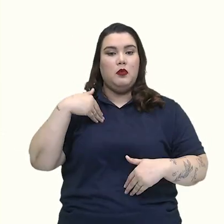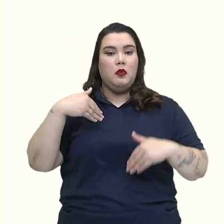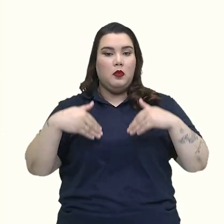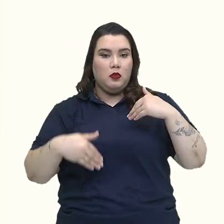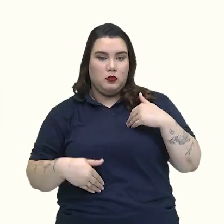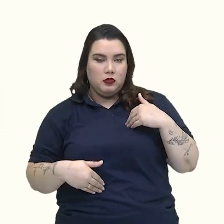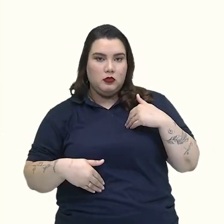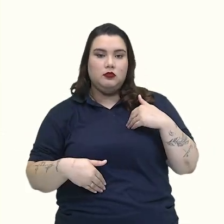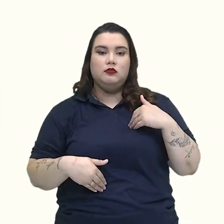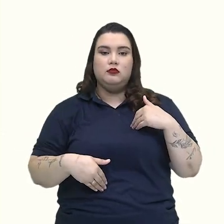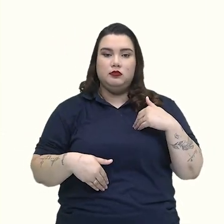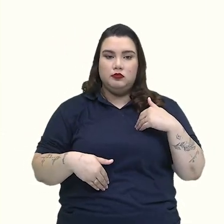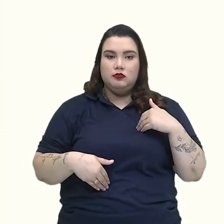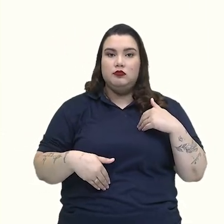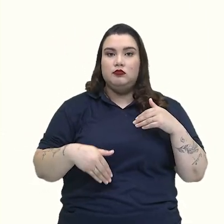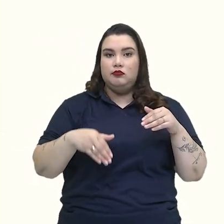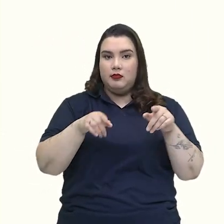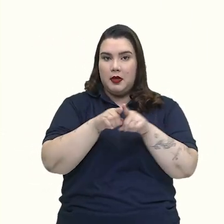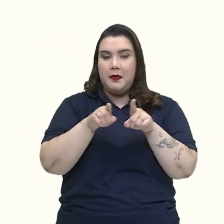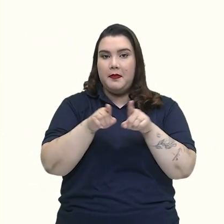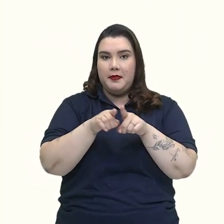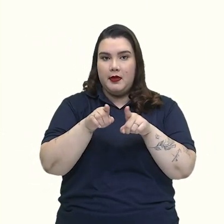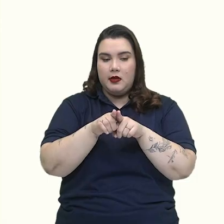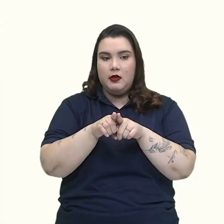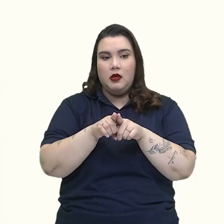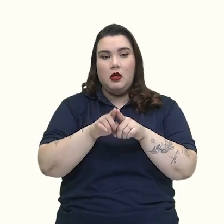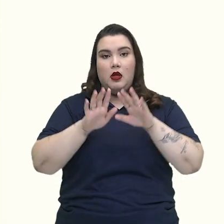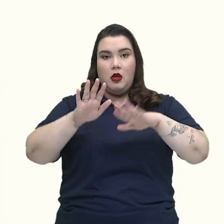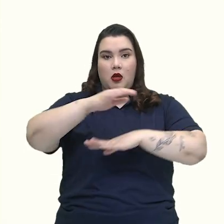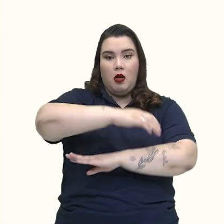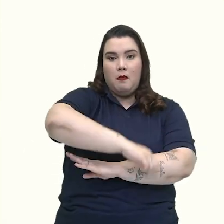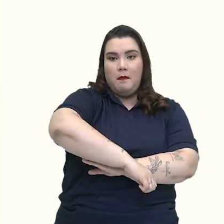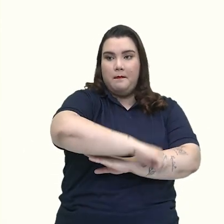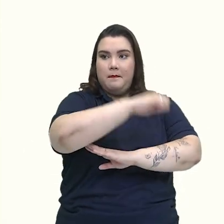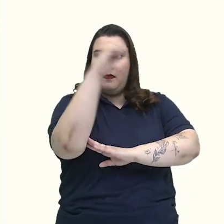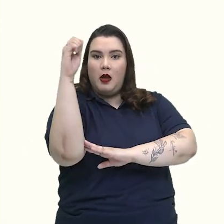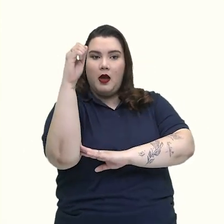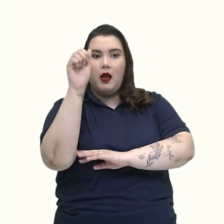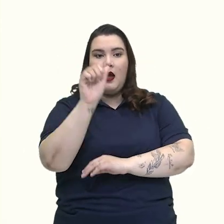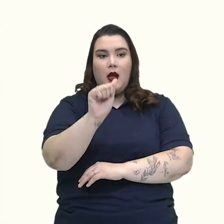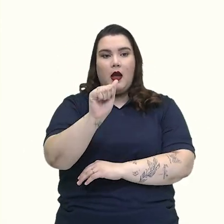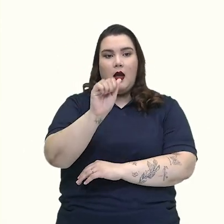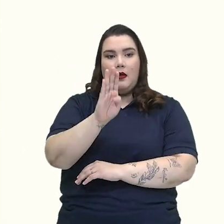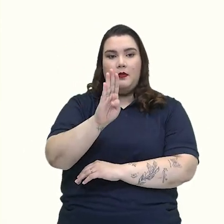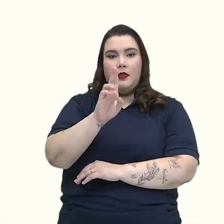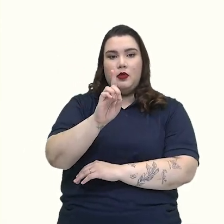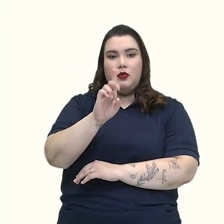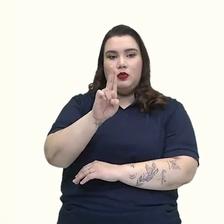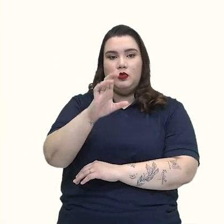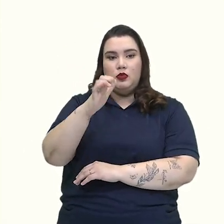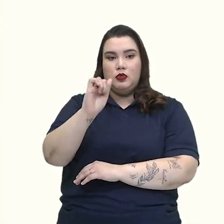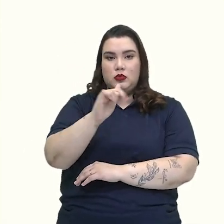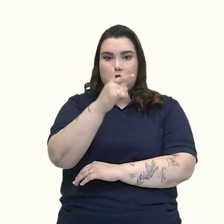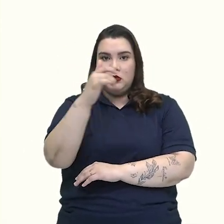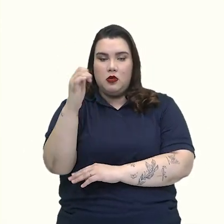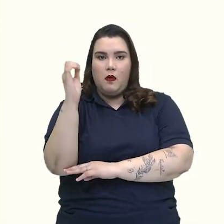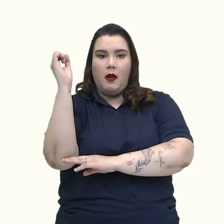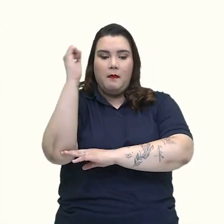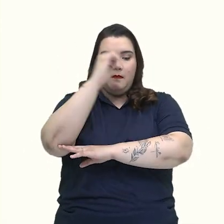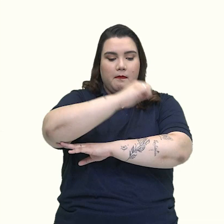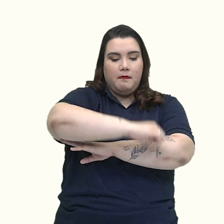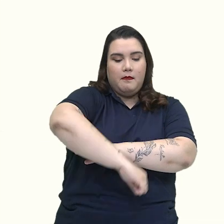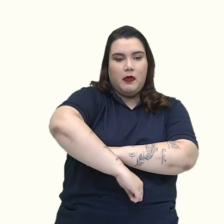E trazer esse braço para baixo, né, chama-se adução, que é um movimento de aproximação da linha